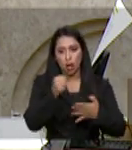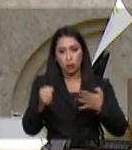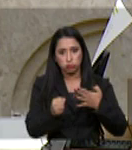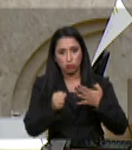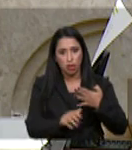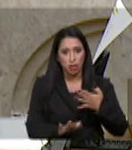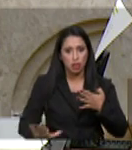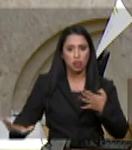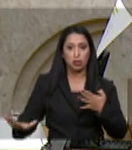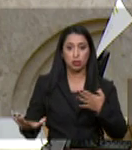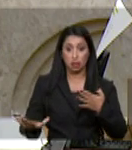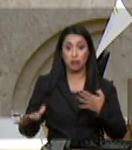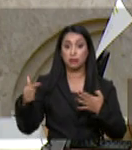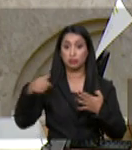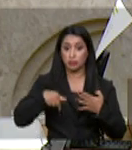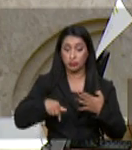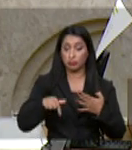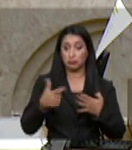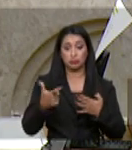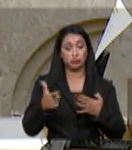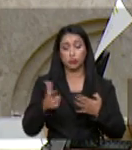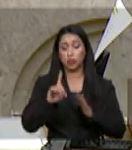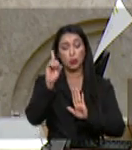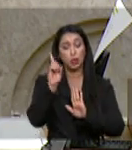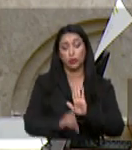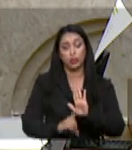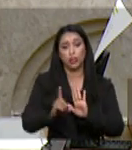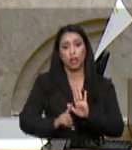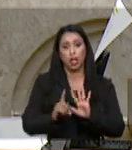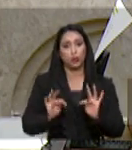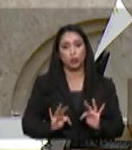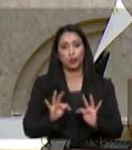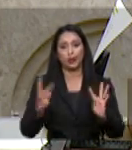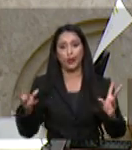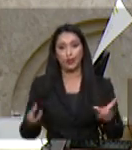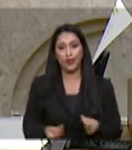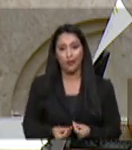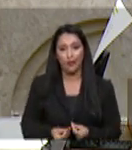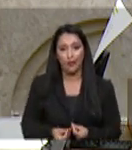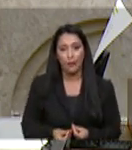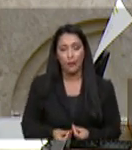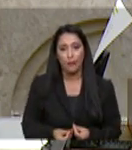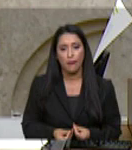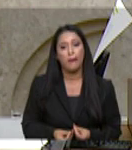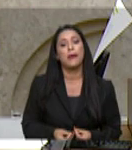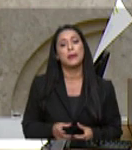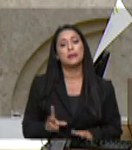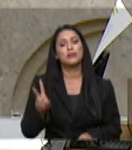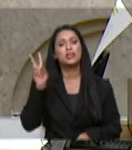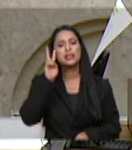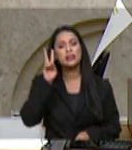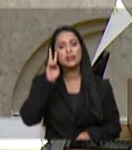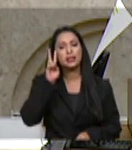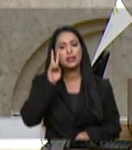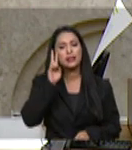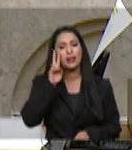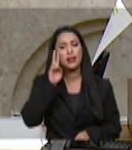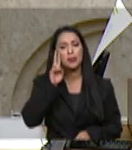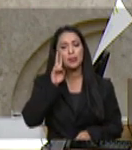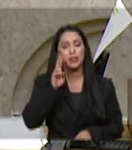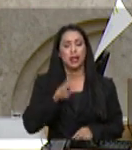do Supremo Tribunal Federal Não é um direito absoluto e isso nos leva a rememorar